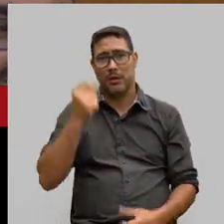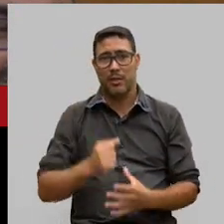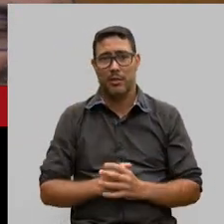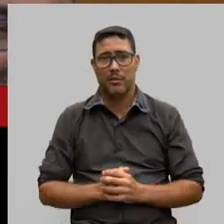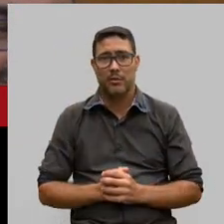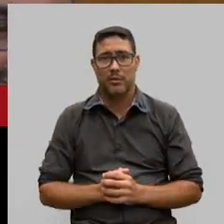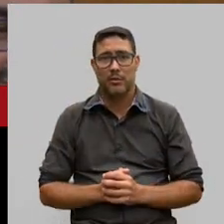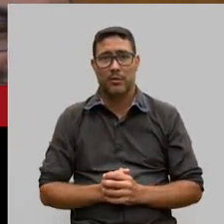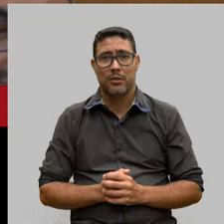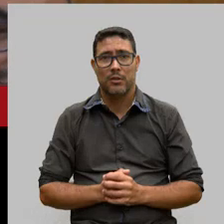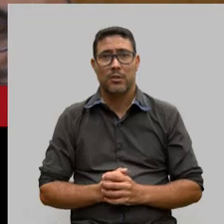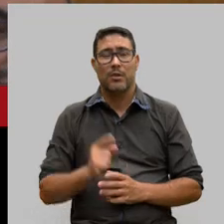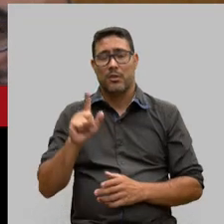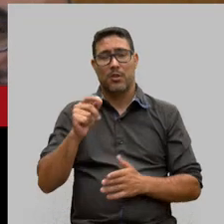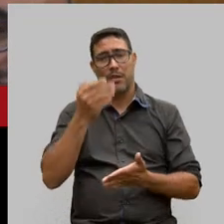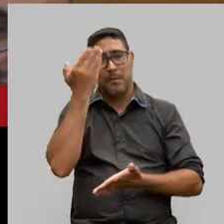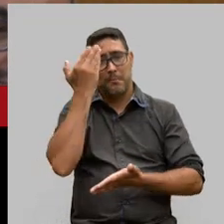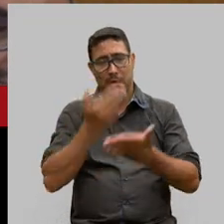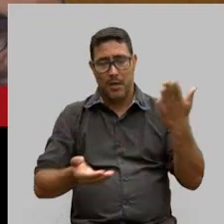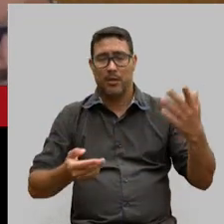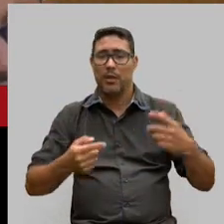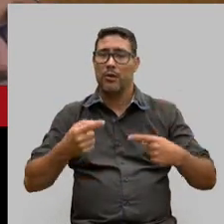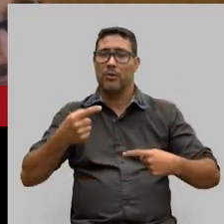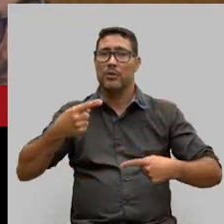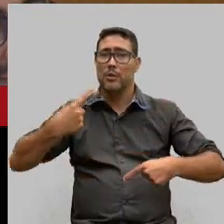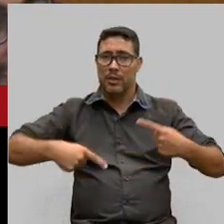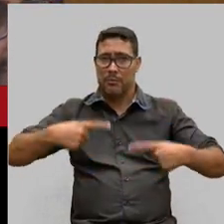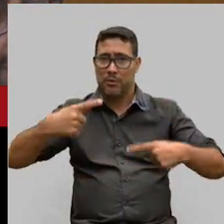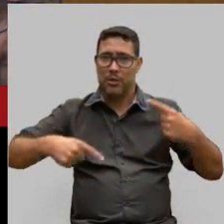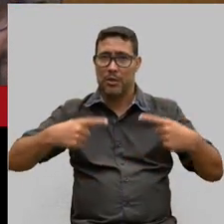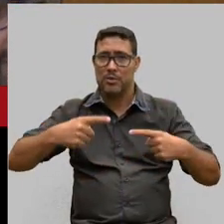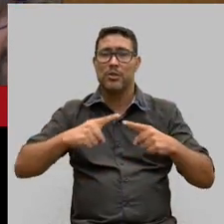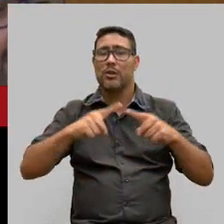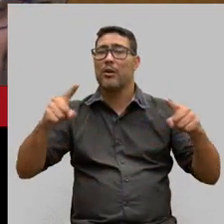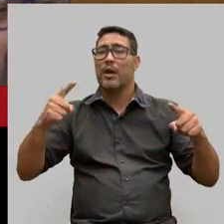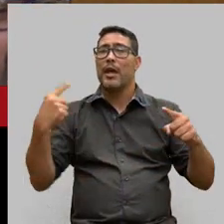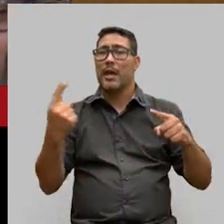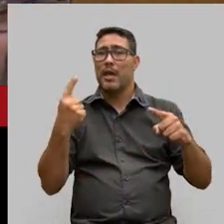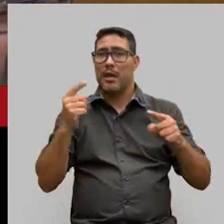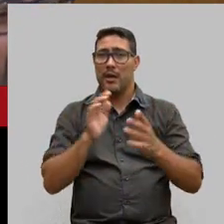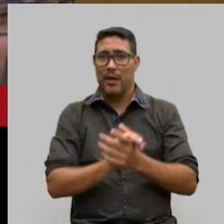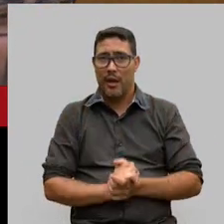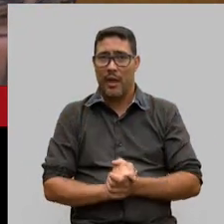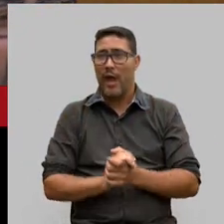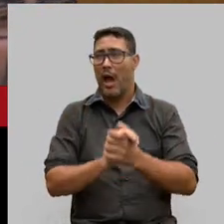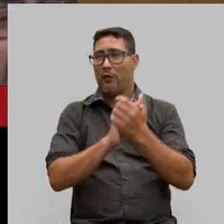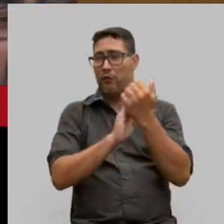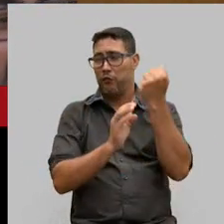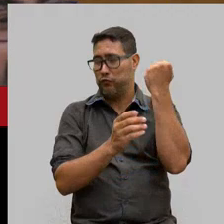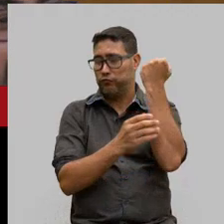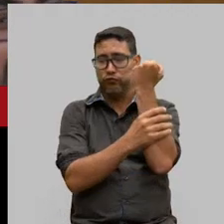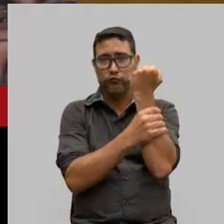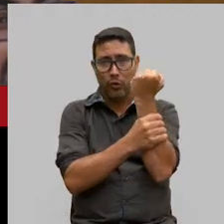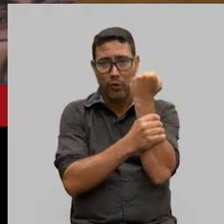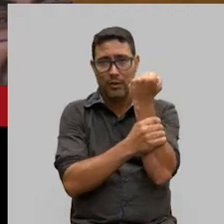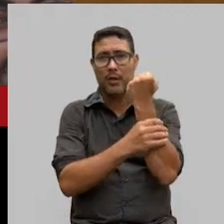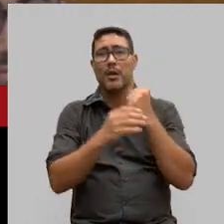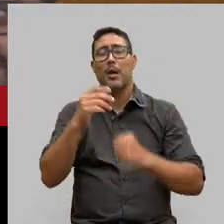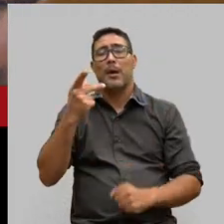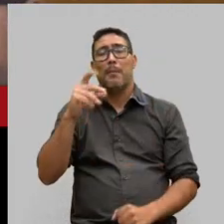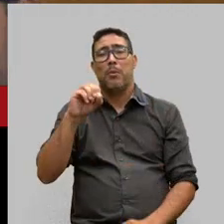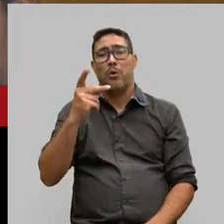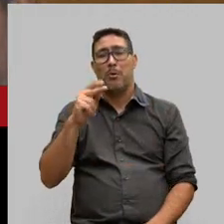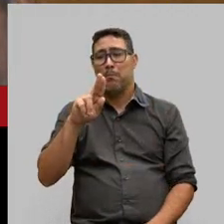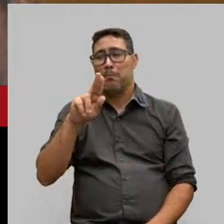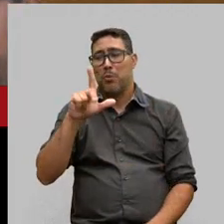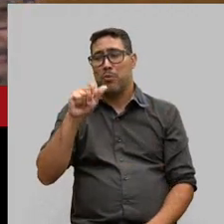o que se perdeu na política foi a força Popular Então hoje nós não temos